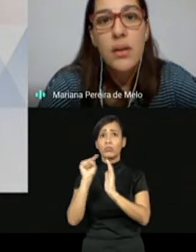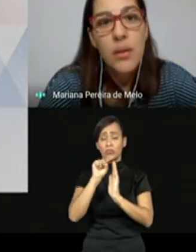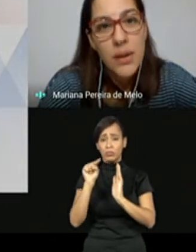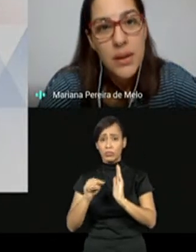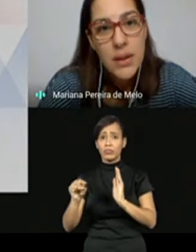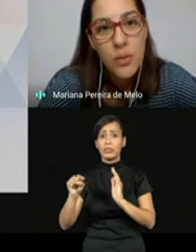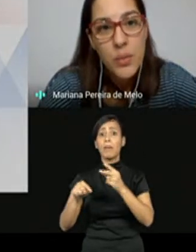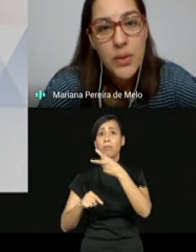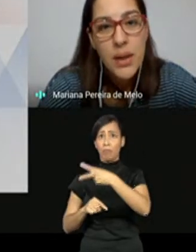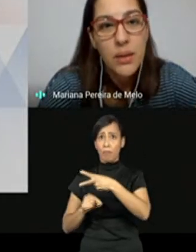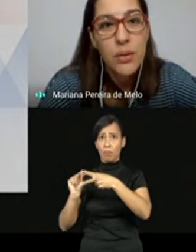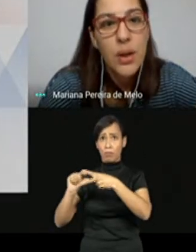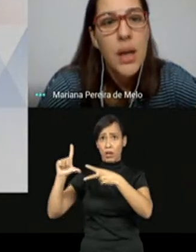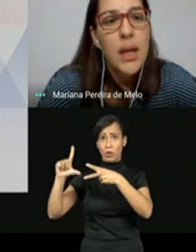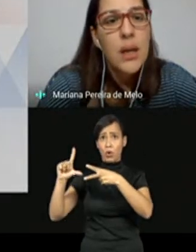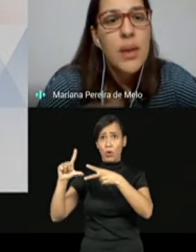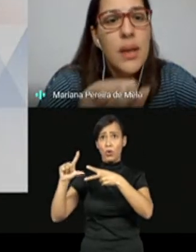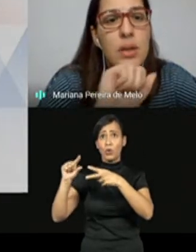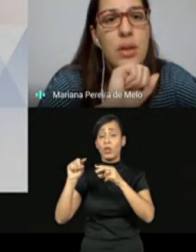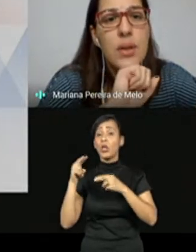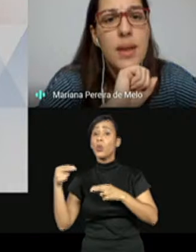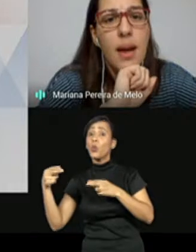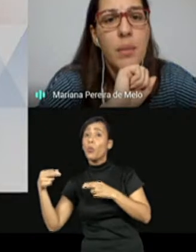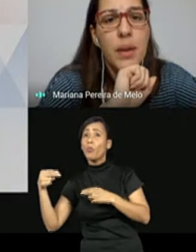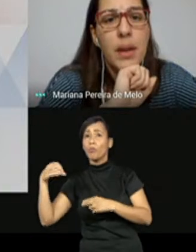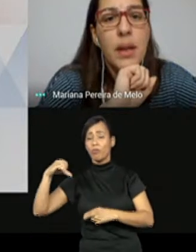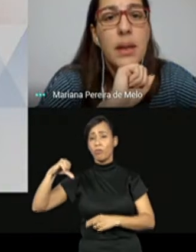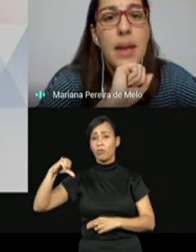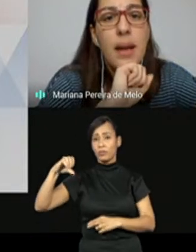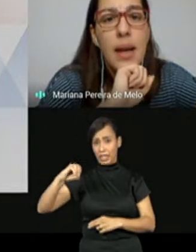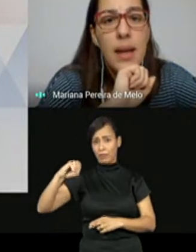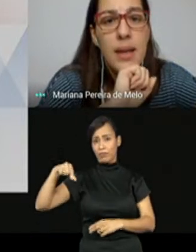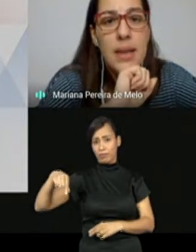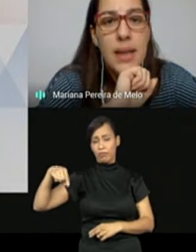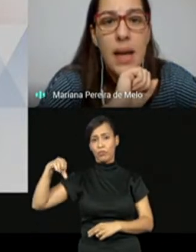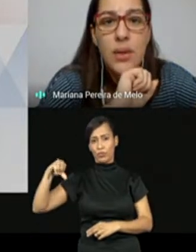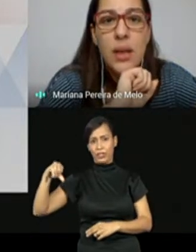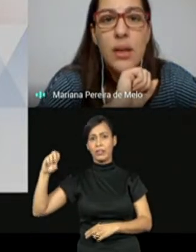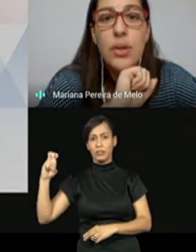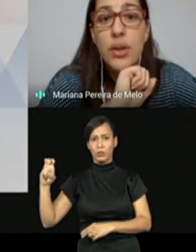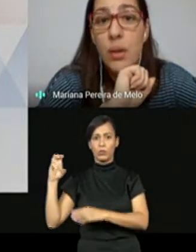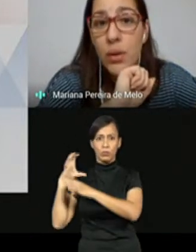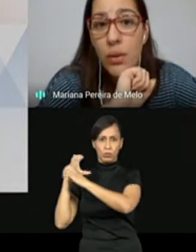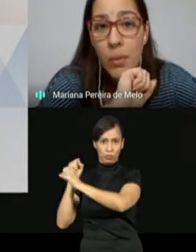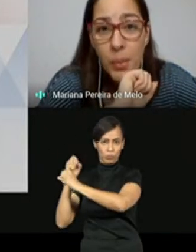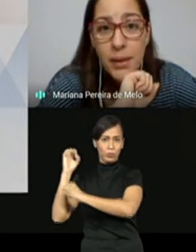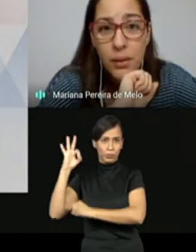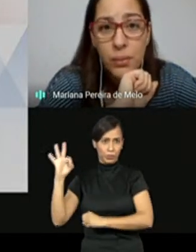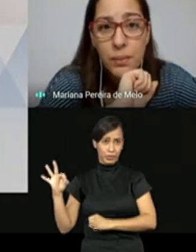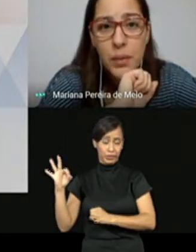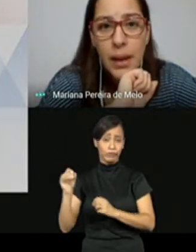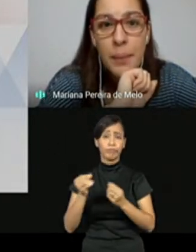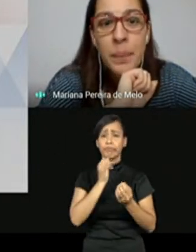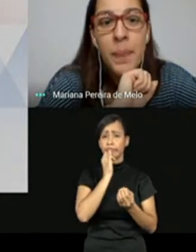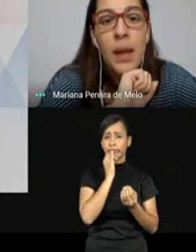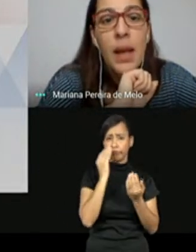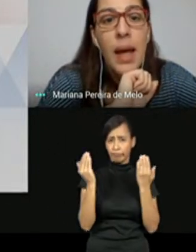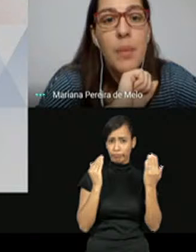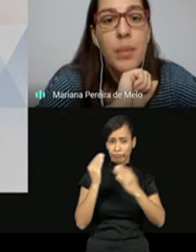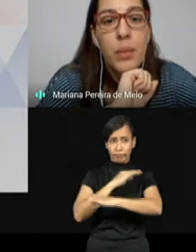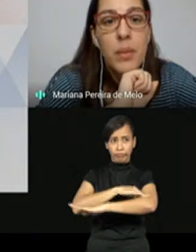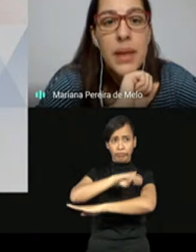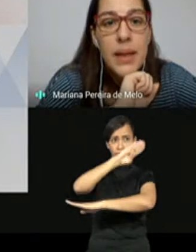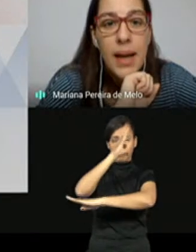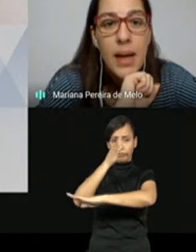valor, 95%. E o que que a gente sabe? Nesse caso aqui, a gente tem uma normal padrão, tá?